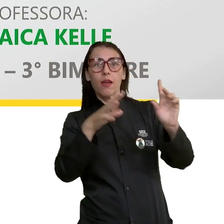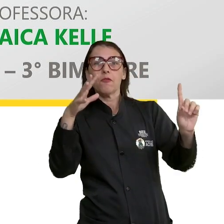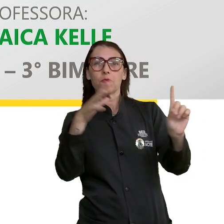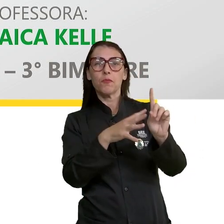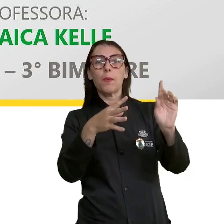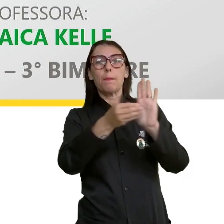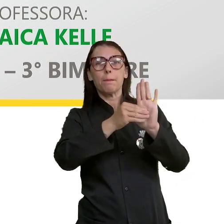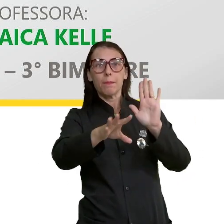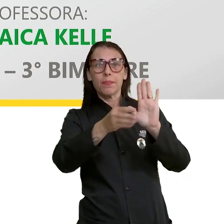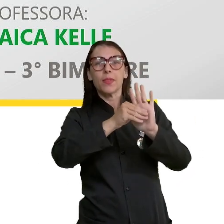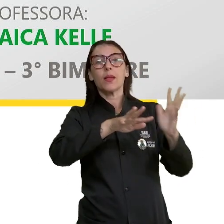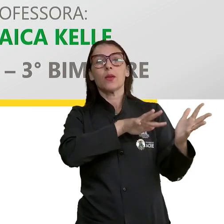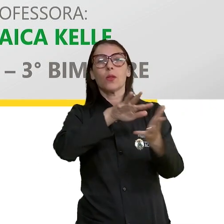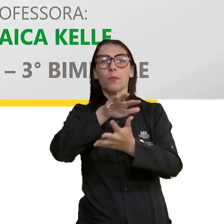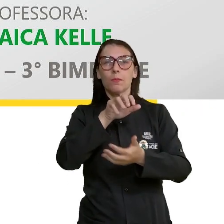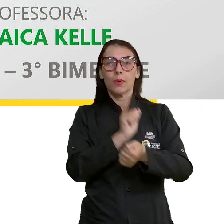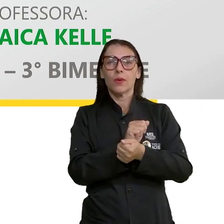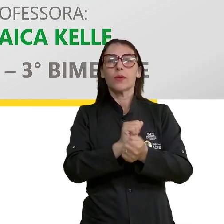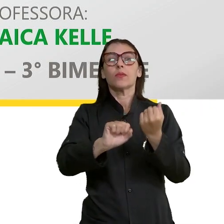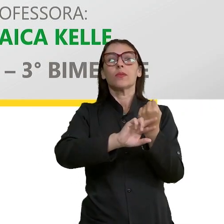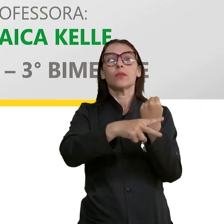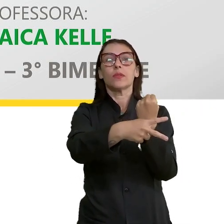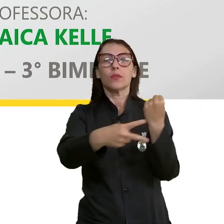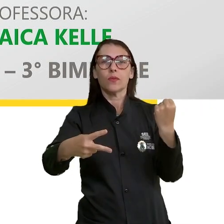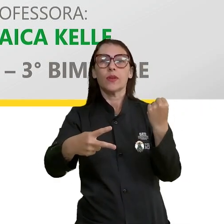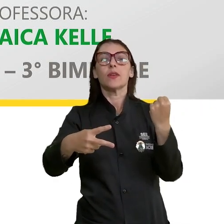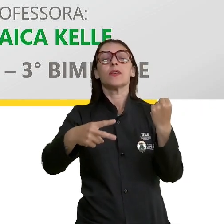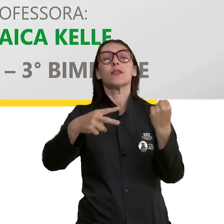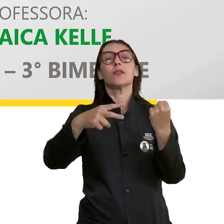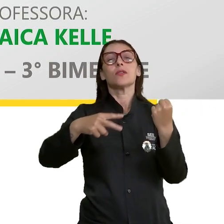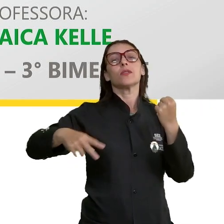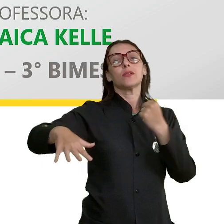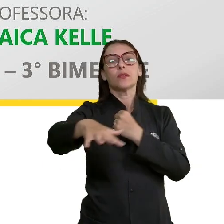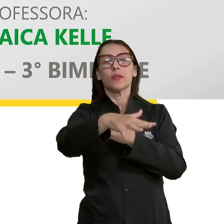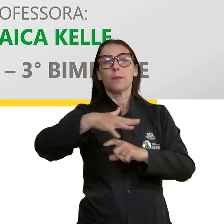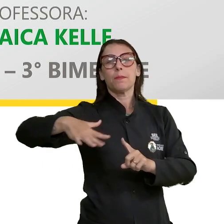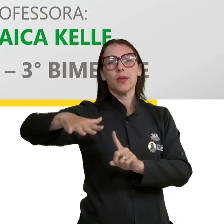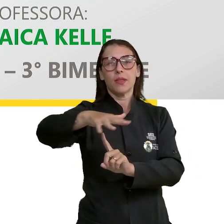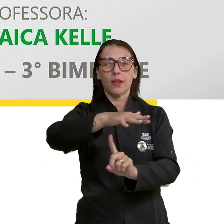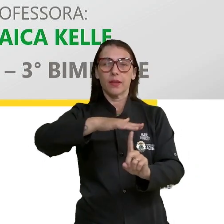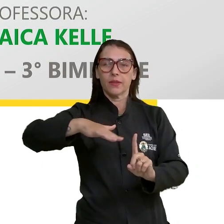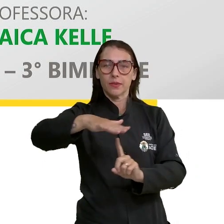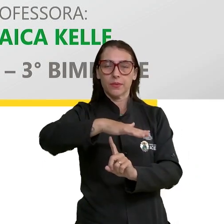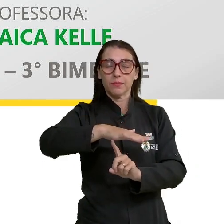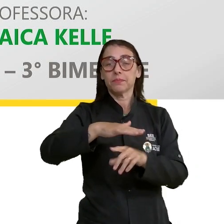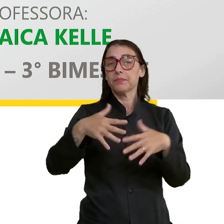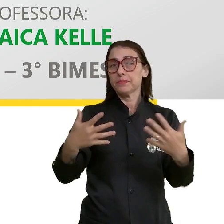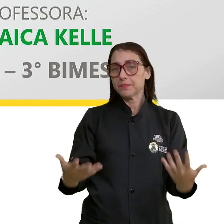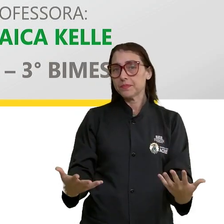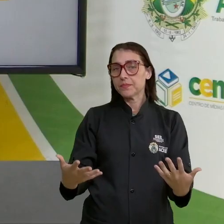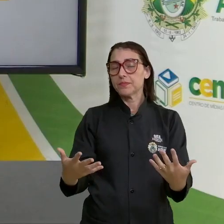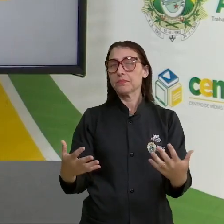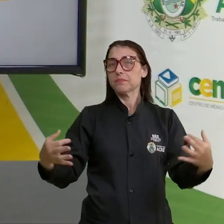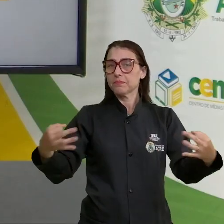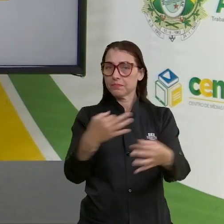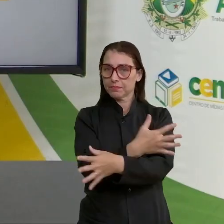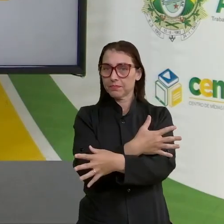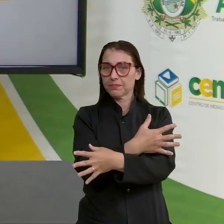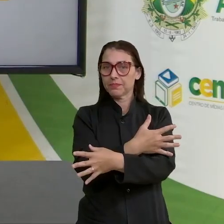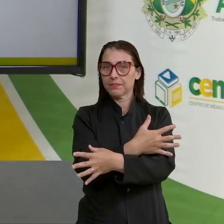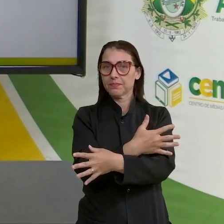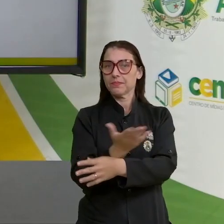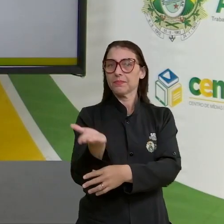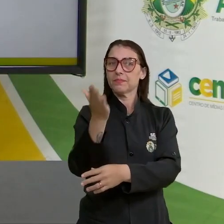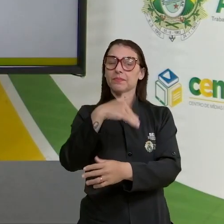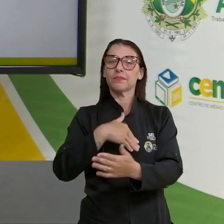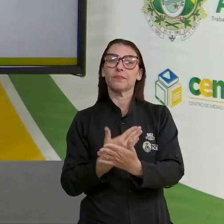influenciada pela mídia global e suas consequências socioambientais. E aí, todos prontos então? Vamos